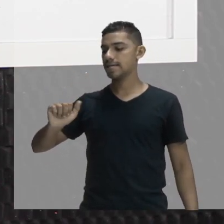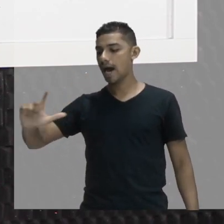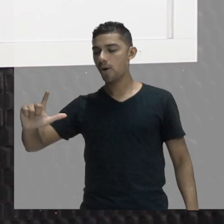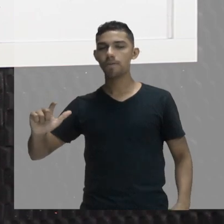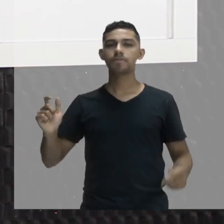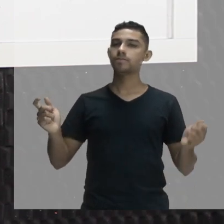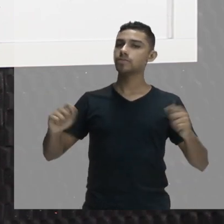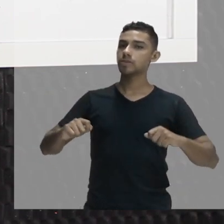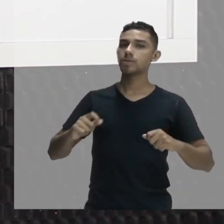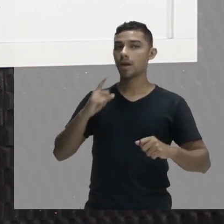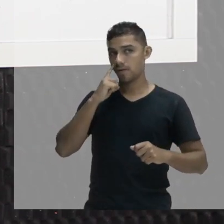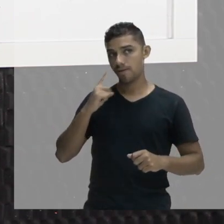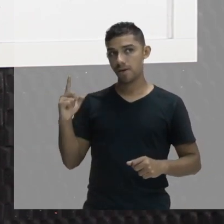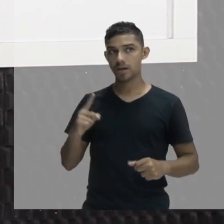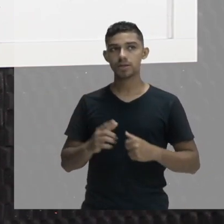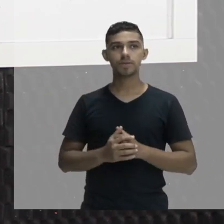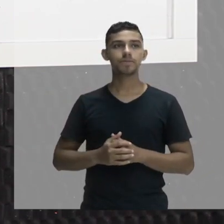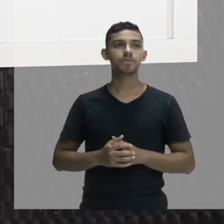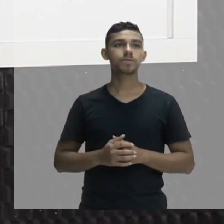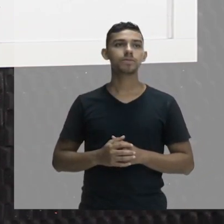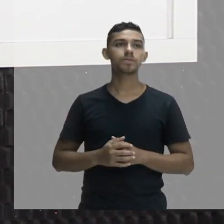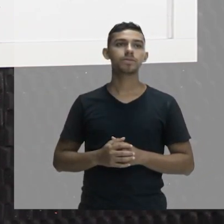fatorial.